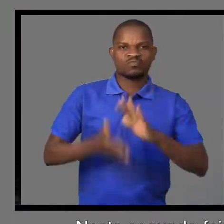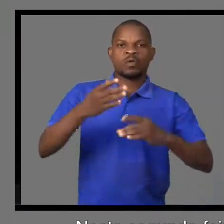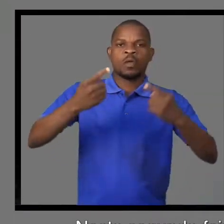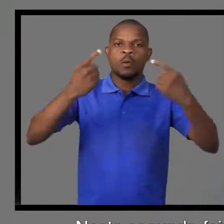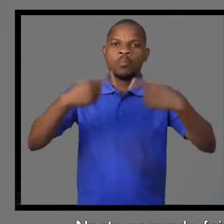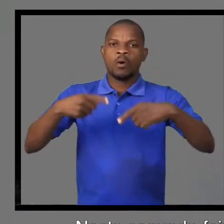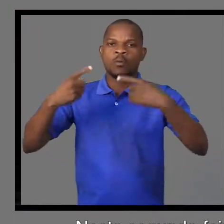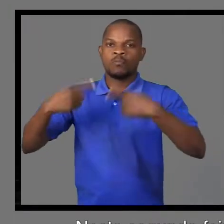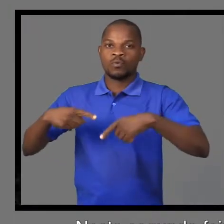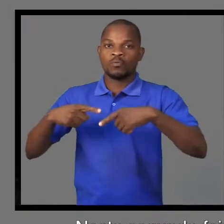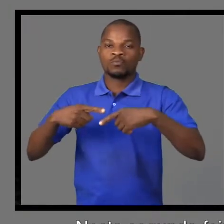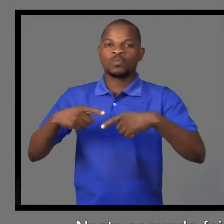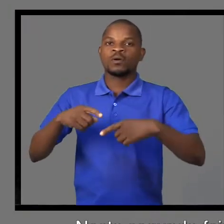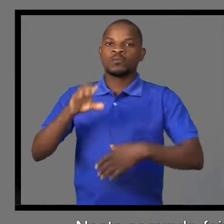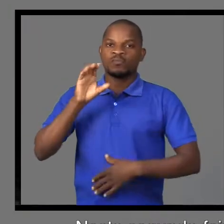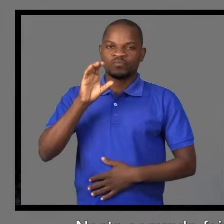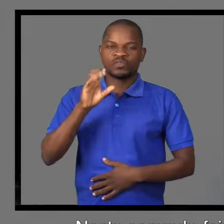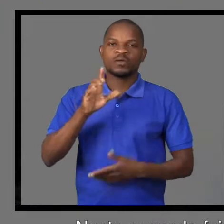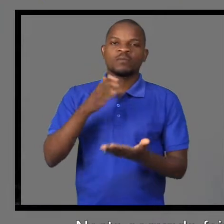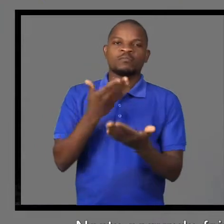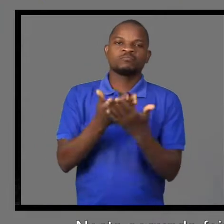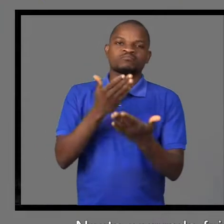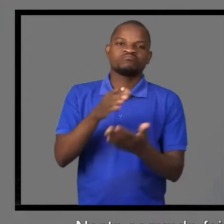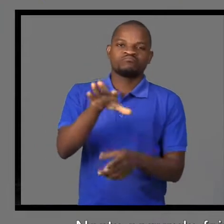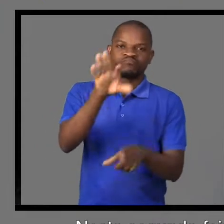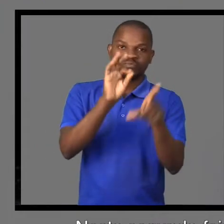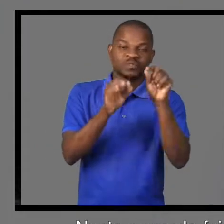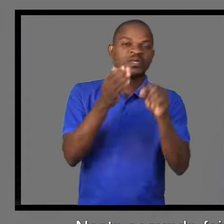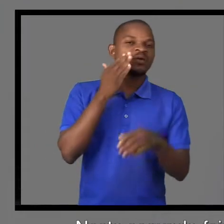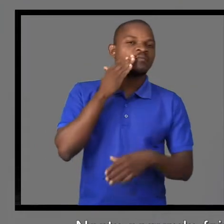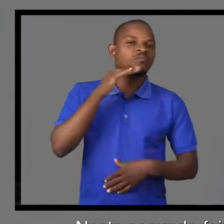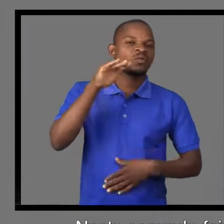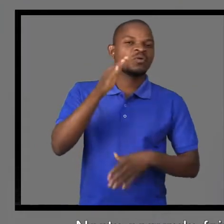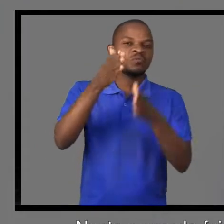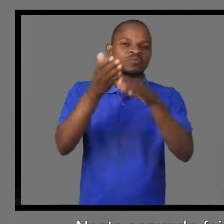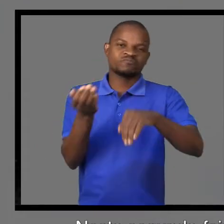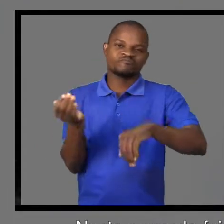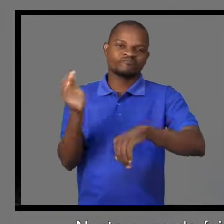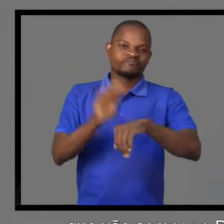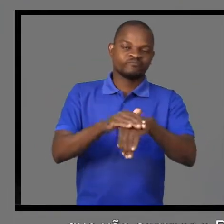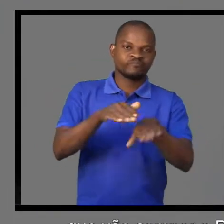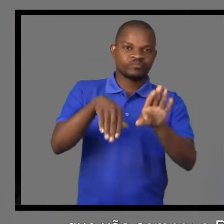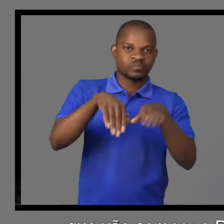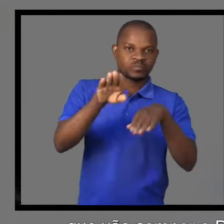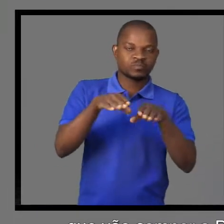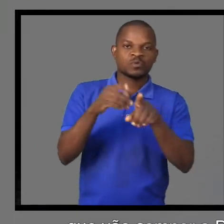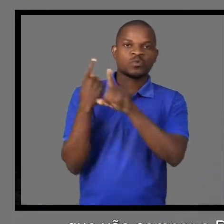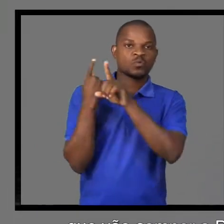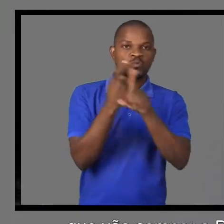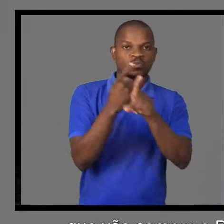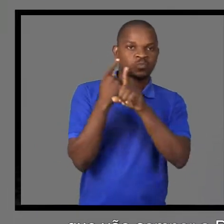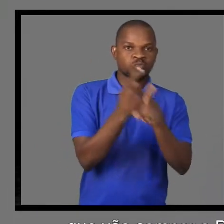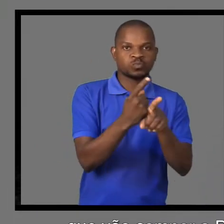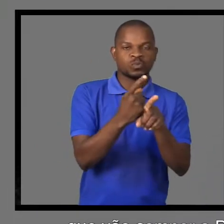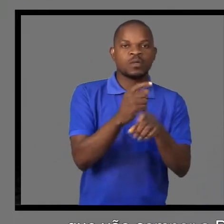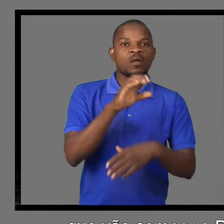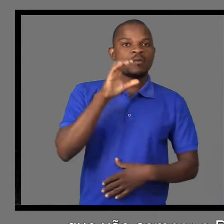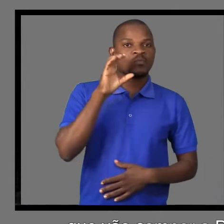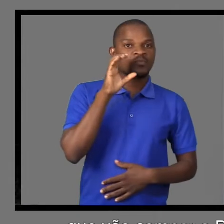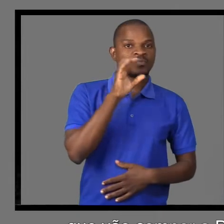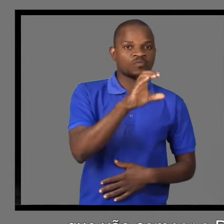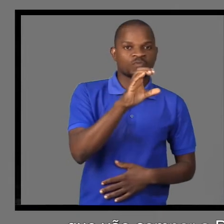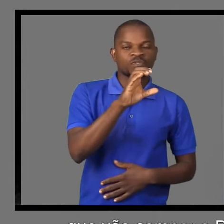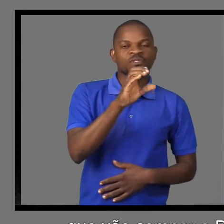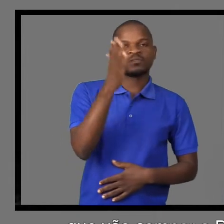teve início a disputa da fase provincial para a seleção dos melhores atletas que vão compor a delegação